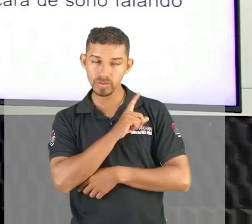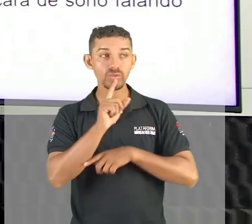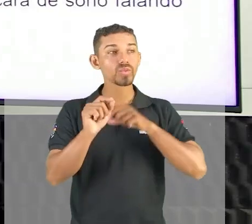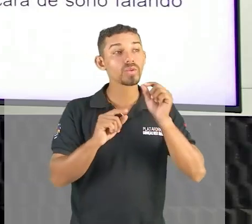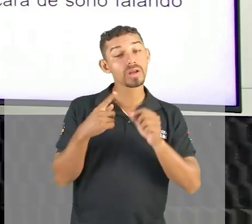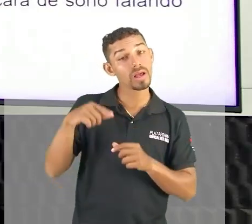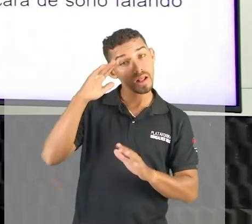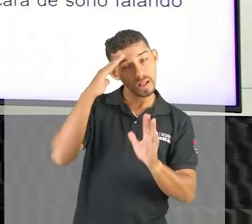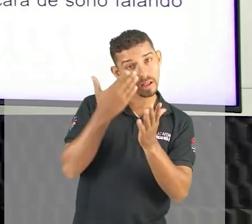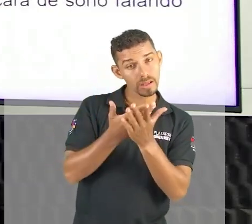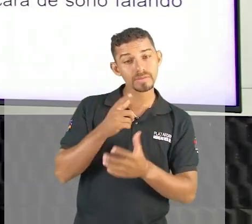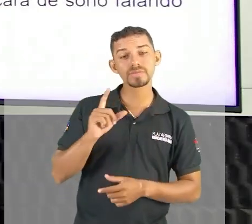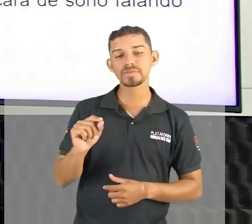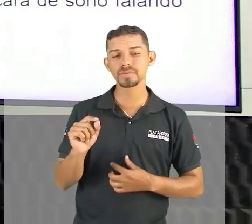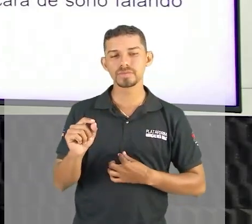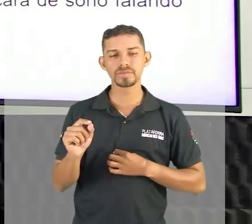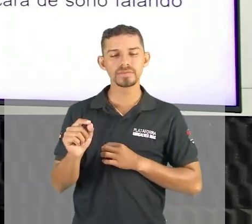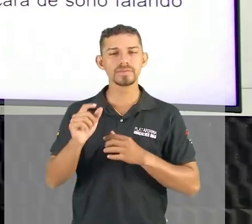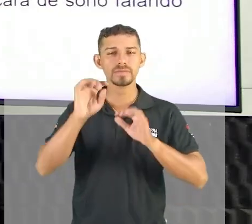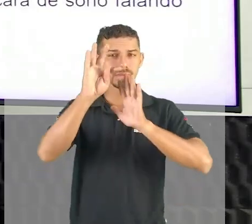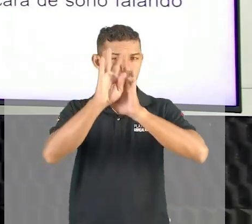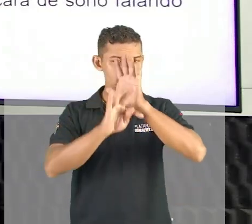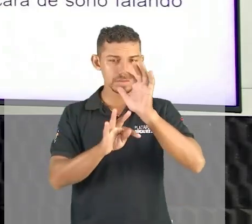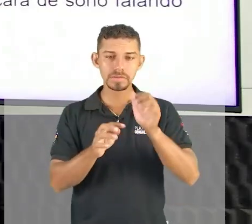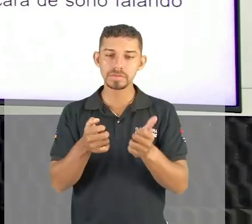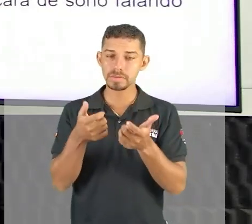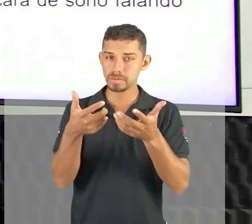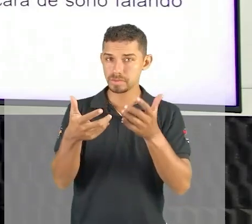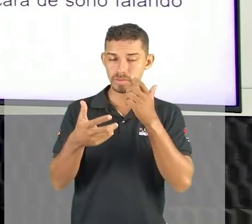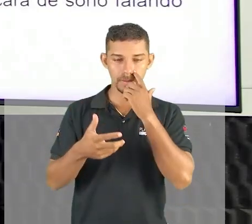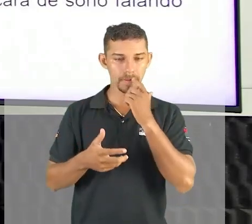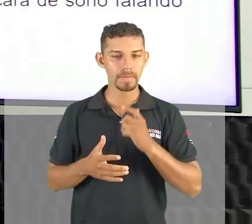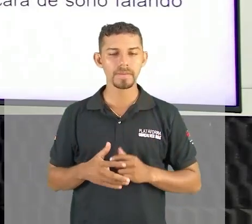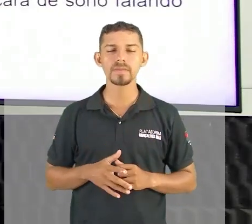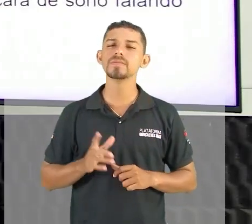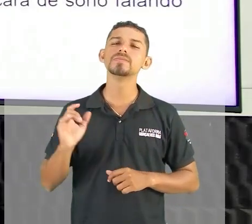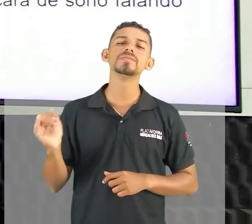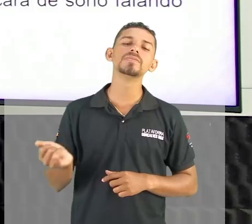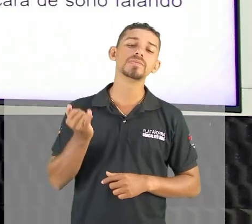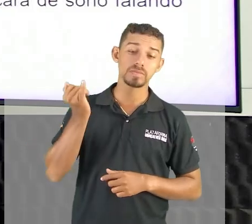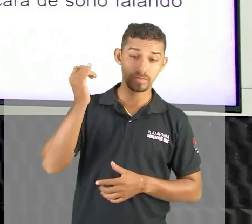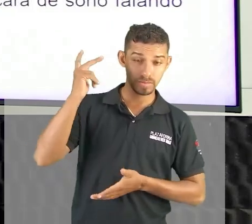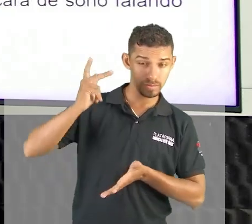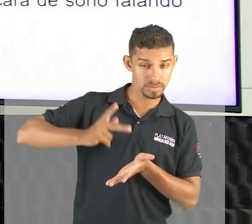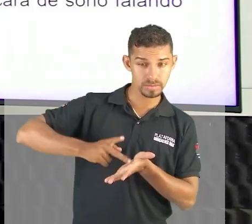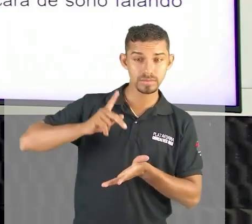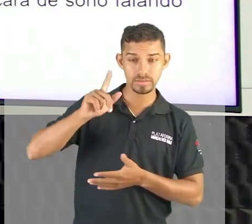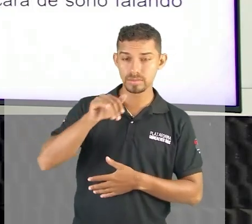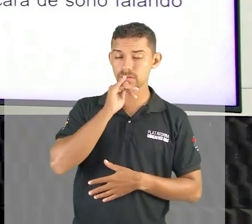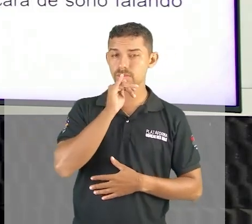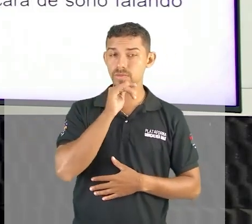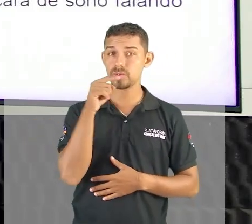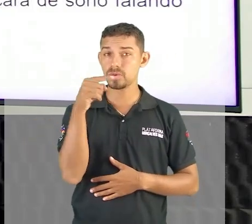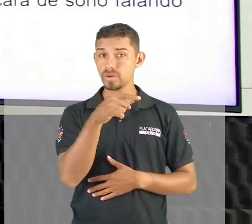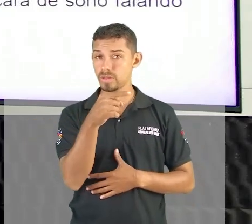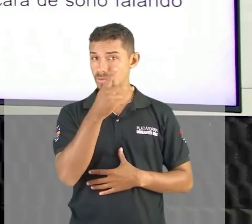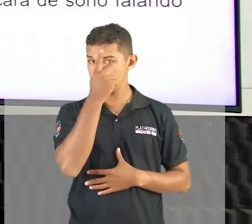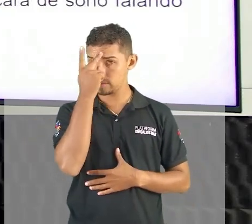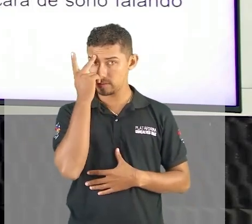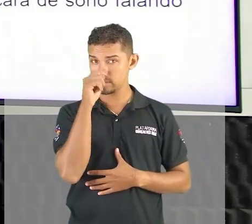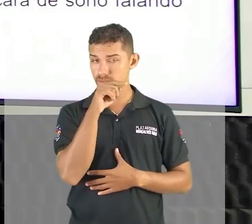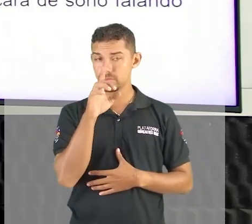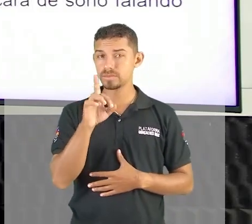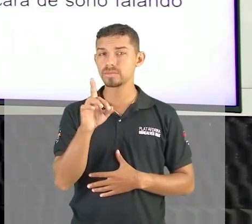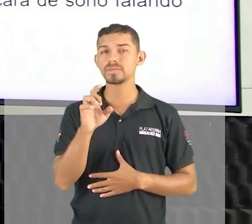vocês acreditam que seja né vamos ver o que que o texto tá apresentando sobre isso o que importa realmente é que o detentor do